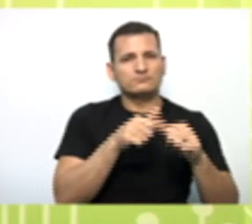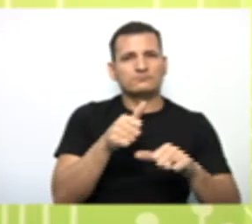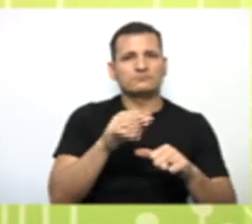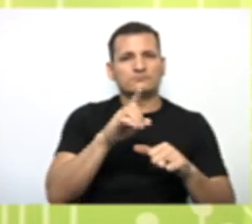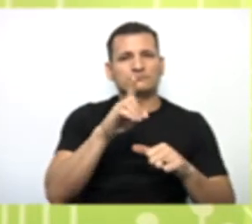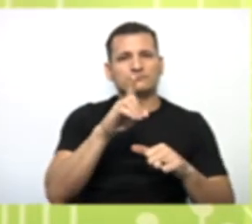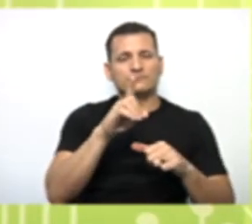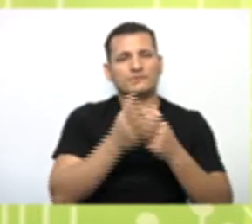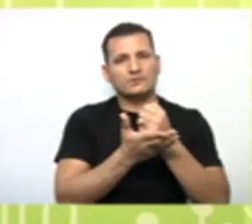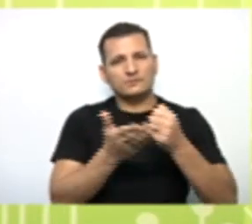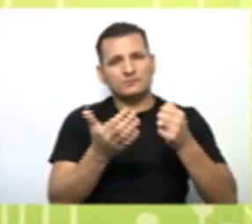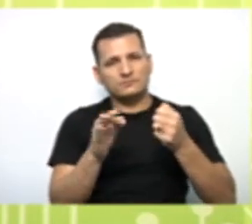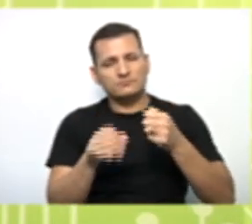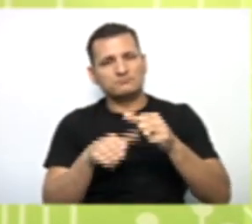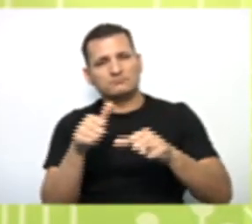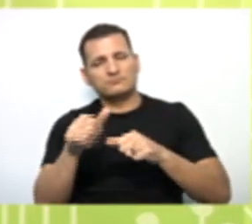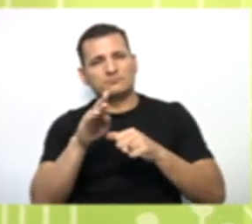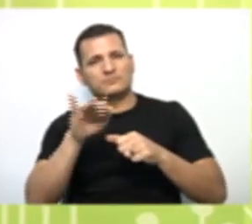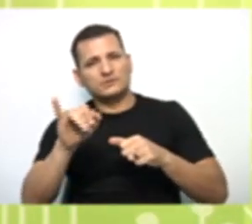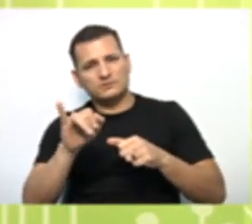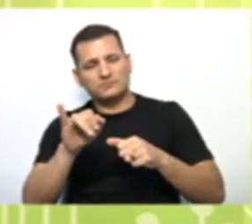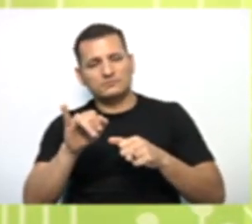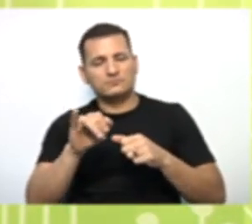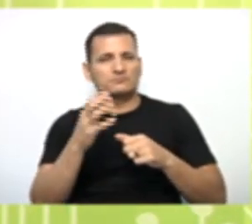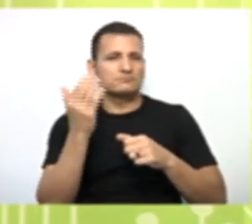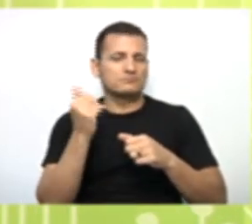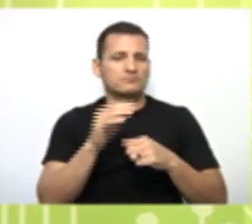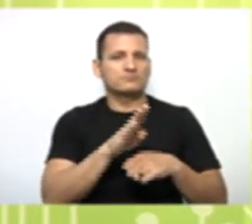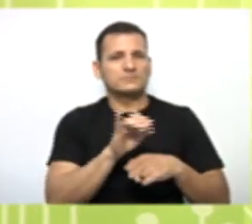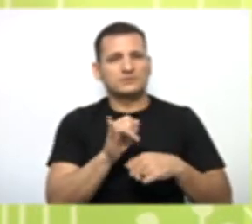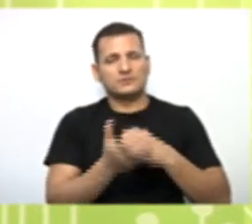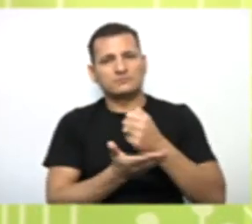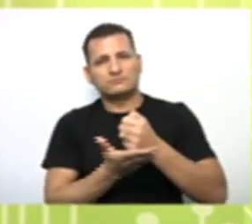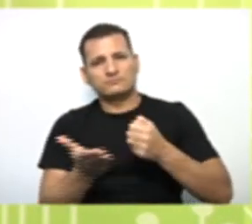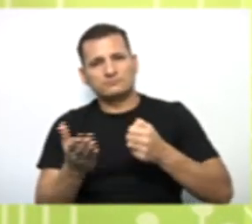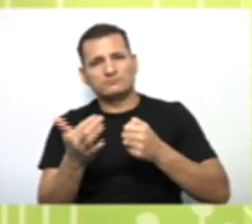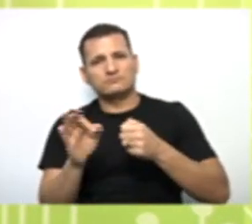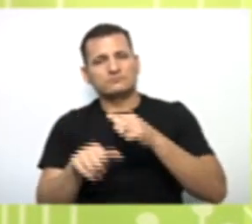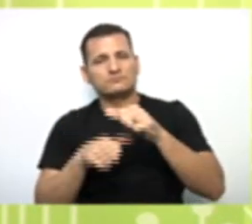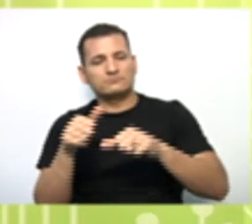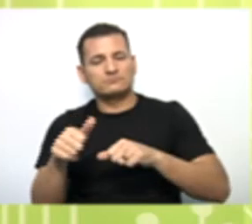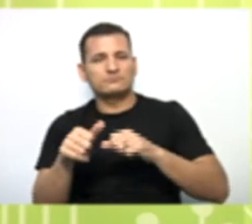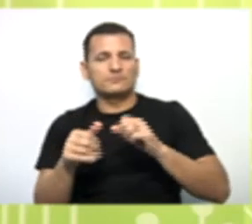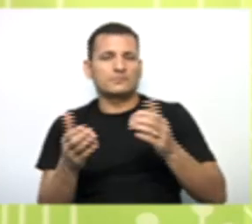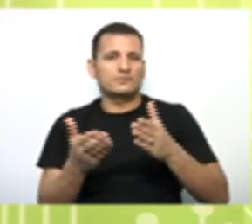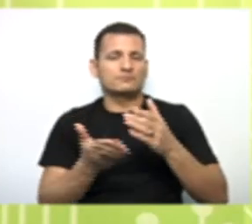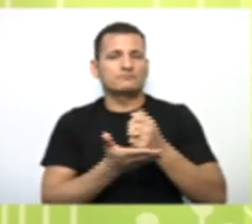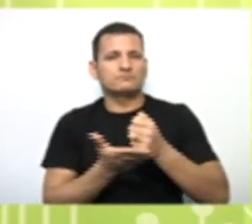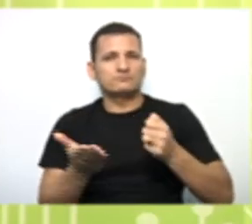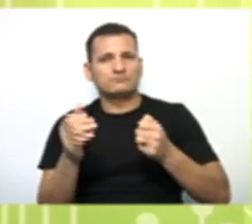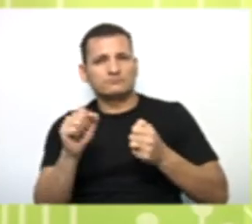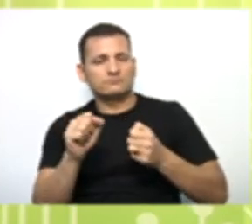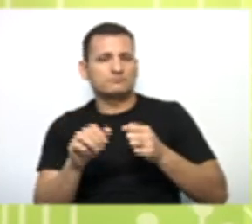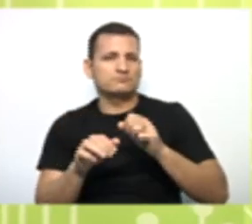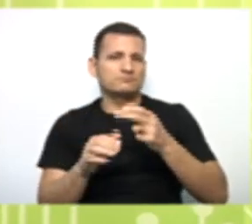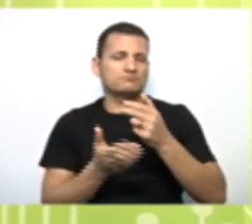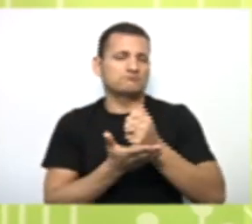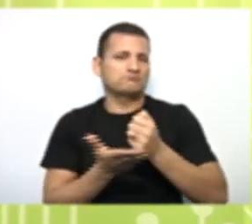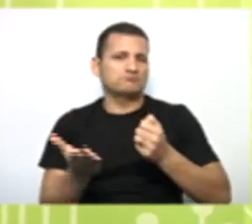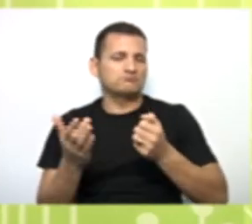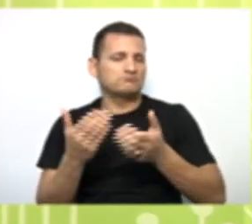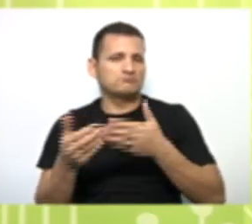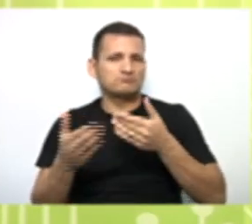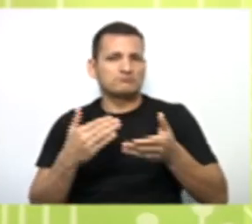binário, eu sei transformar binário para decimal. Agora, seja octal, seja hexadecimal, seja qualquer outra